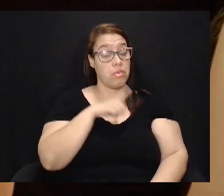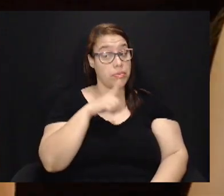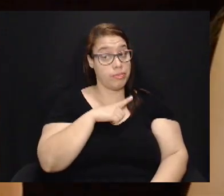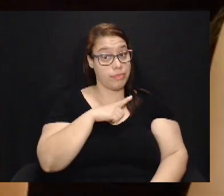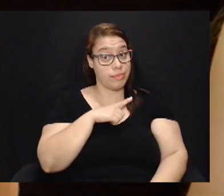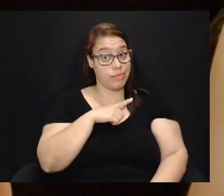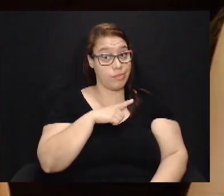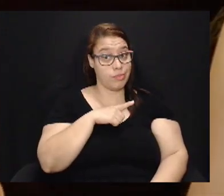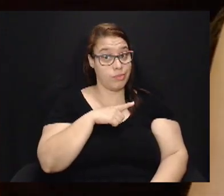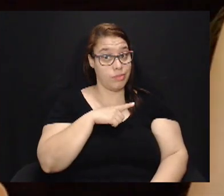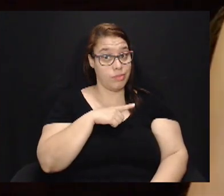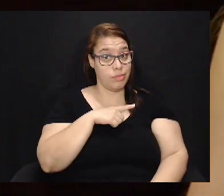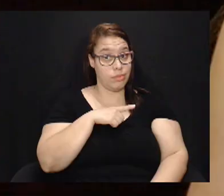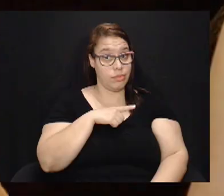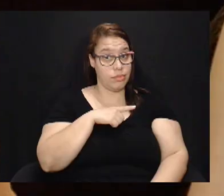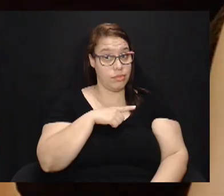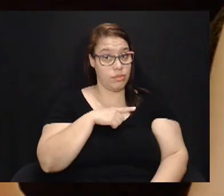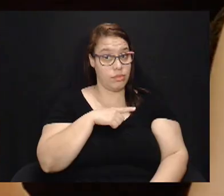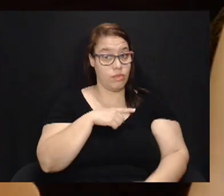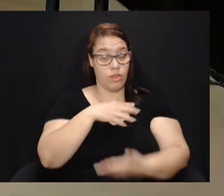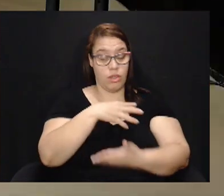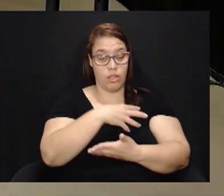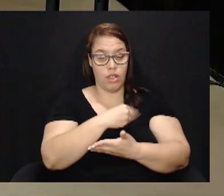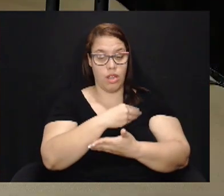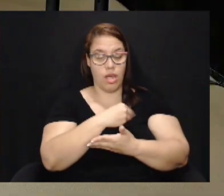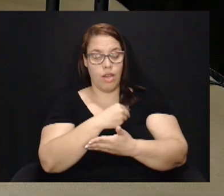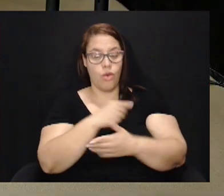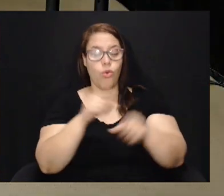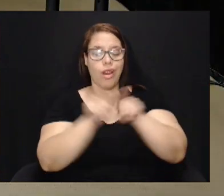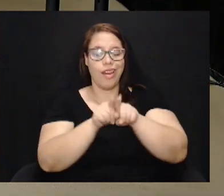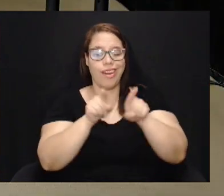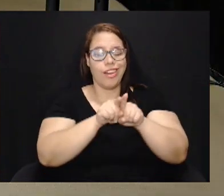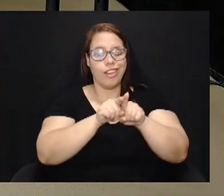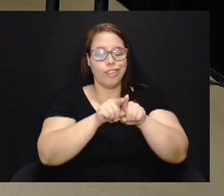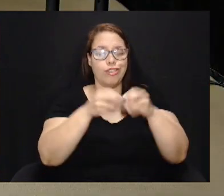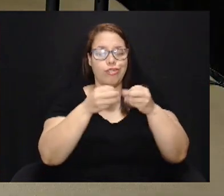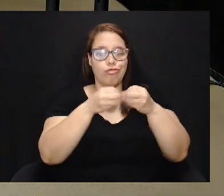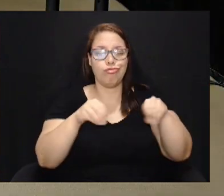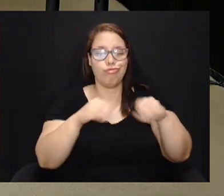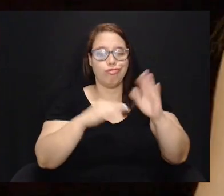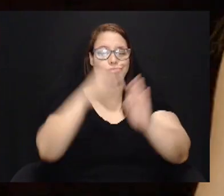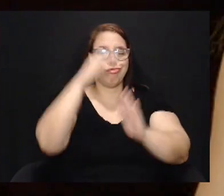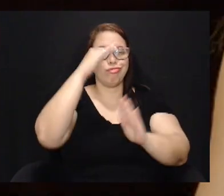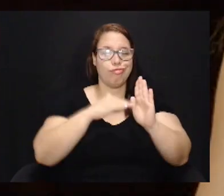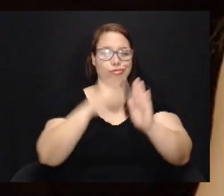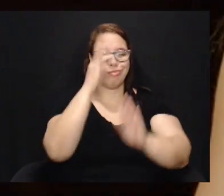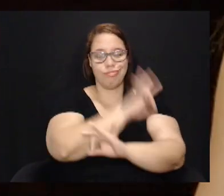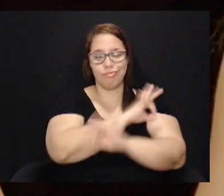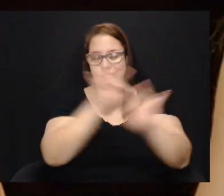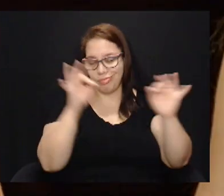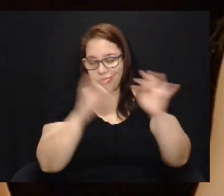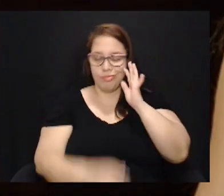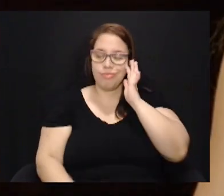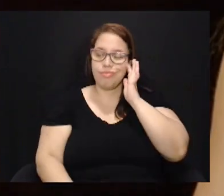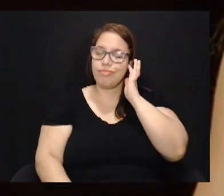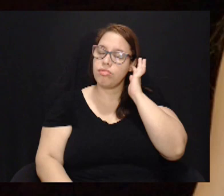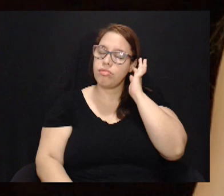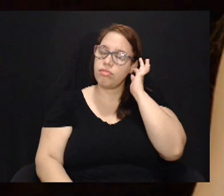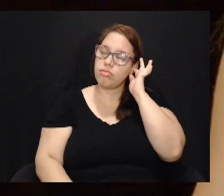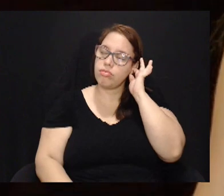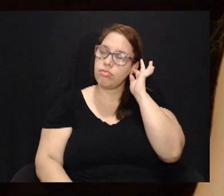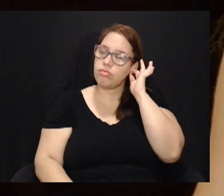mim, é leite materno e ovo. São os tops, só, assim. Interessantíssimo. Então, é